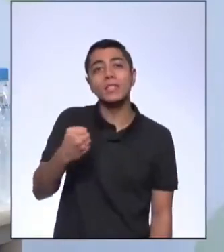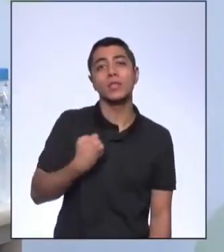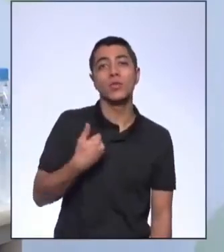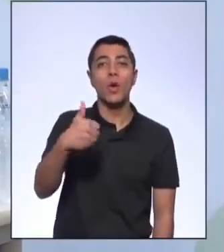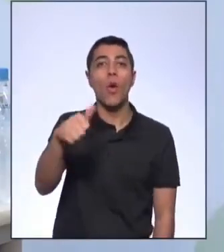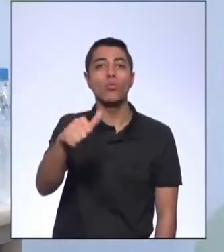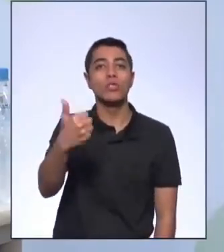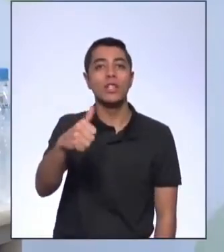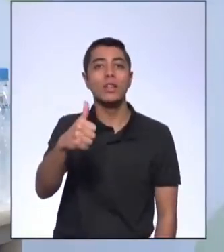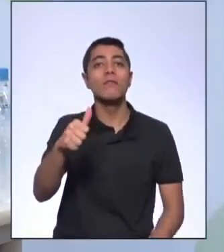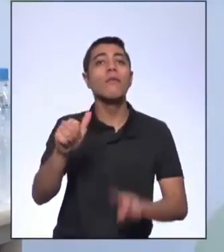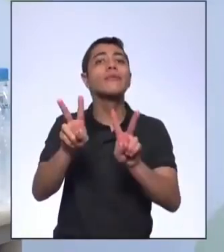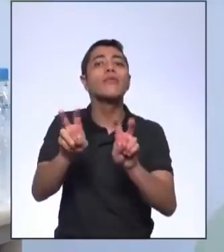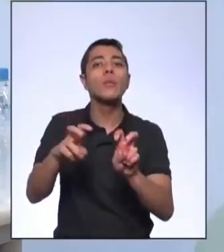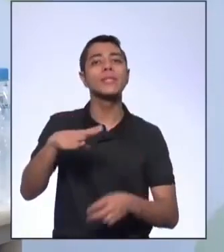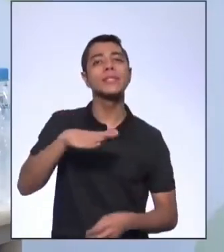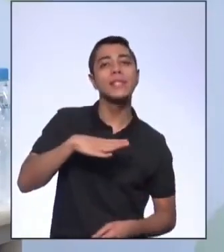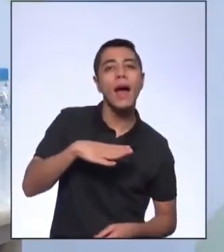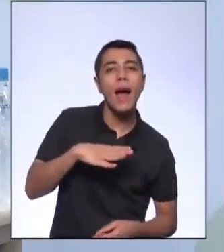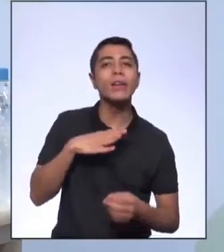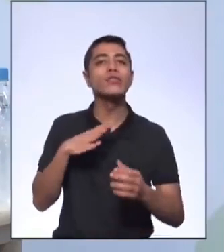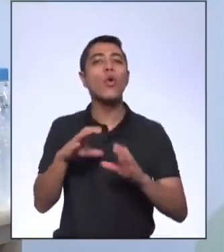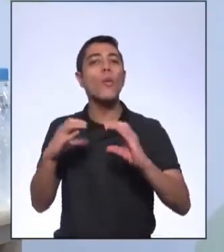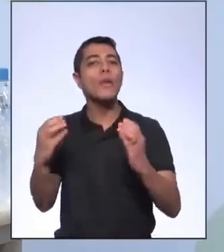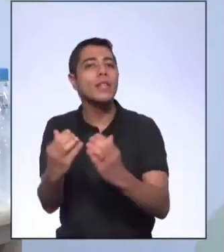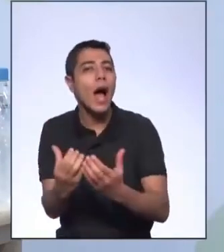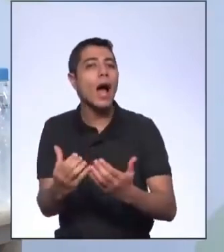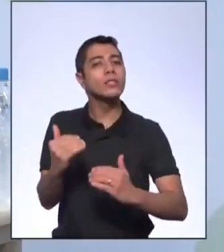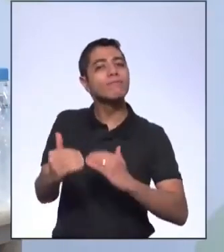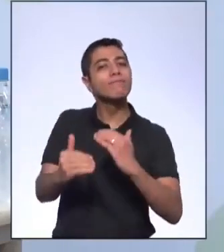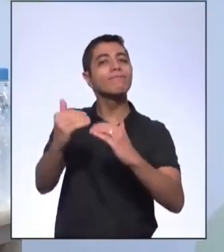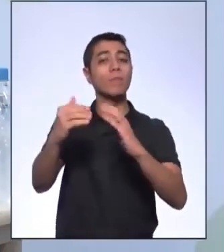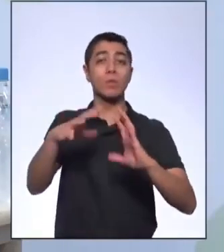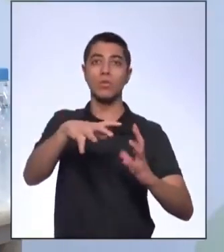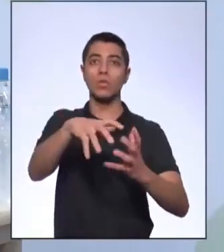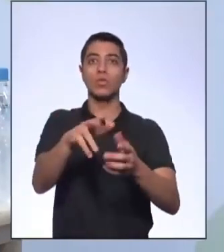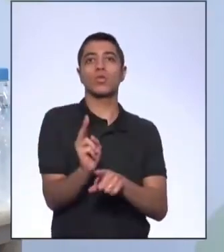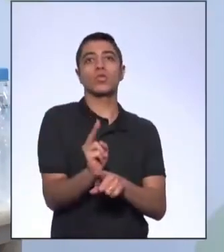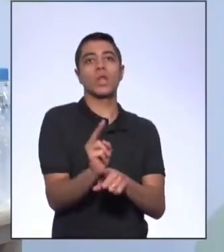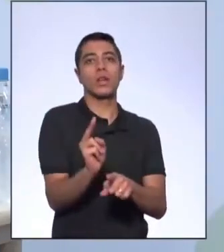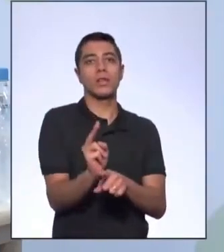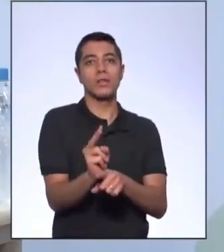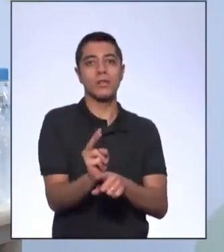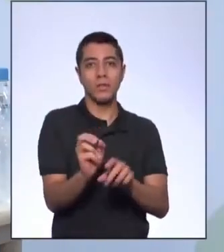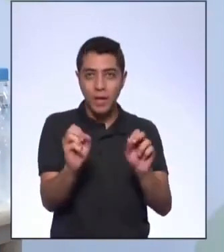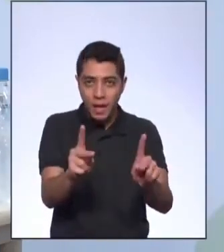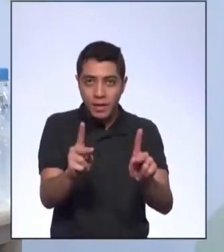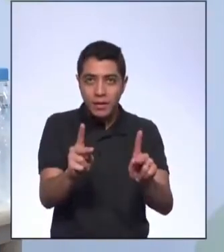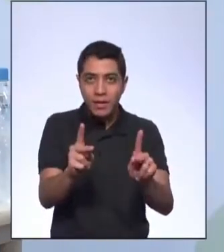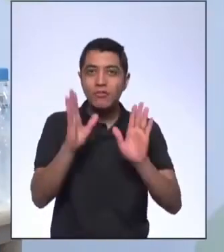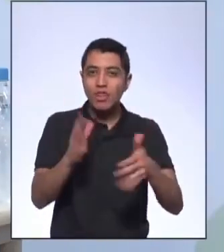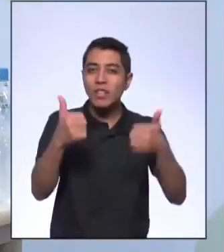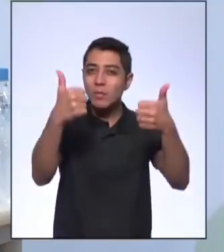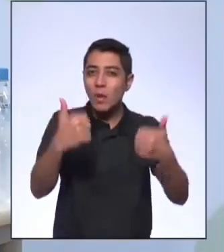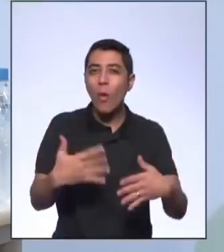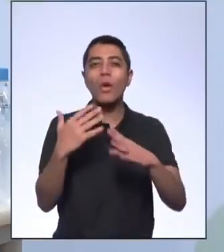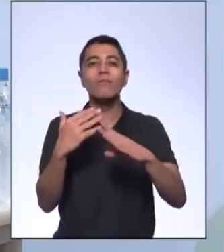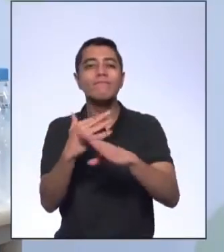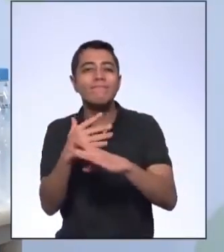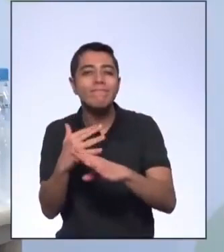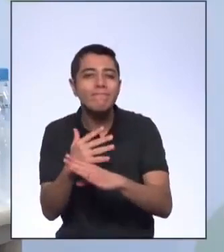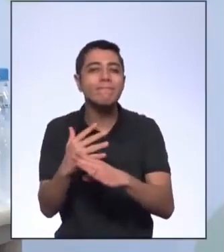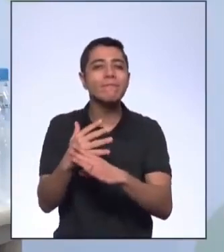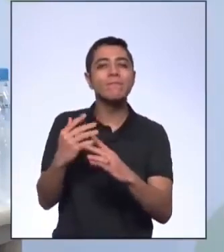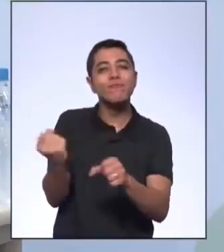é um vídeo rápido de 3 minutos e tem relação com que a gente tá falando aqui sobre a questão da organização e das cidades Ok